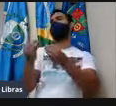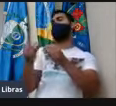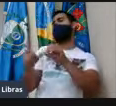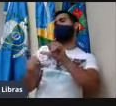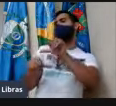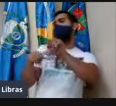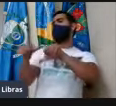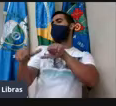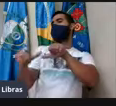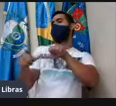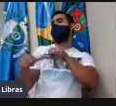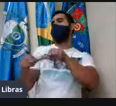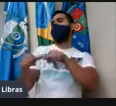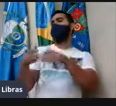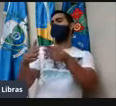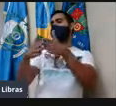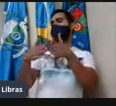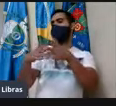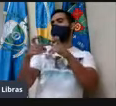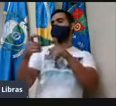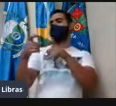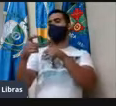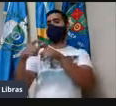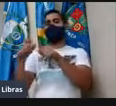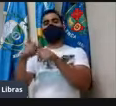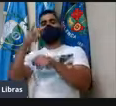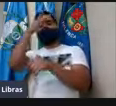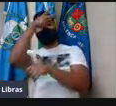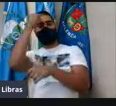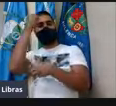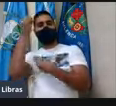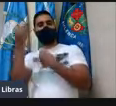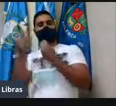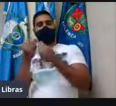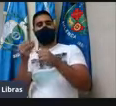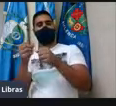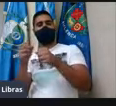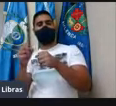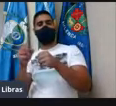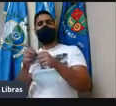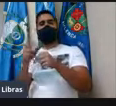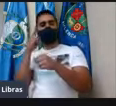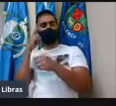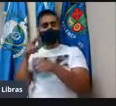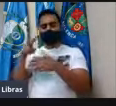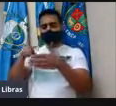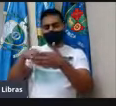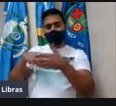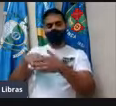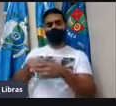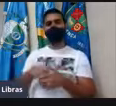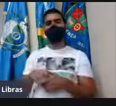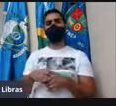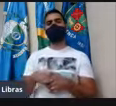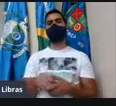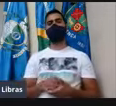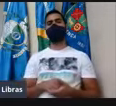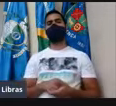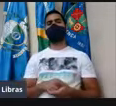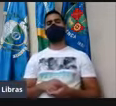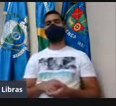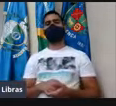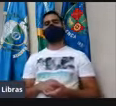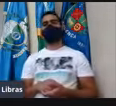transição das licenças que estão sendo feitas na prefeitura, como que vocês estão supervisionando isso, e dizer também